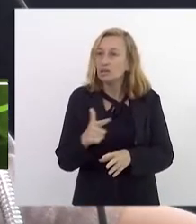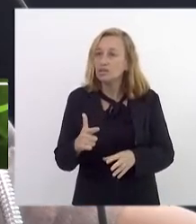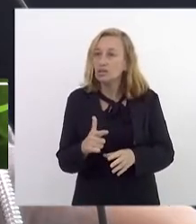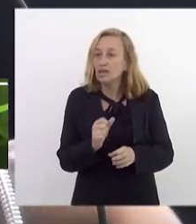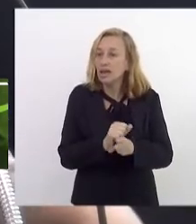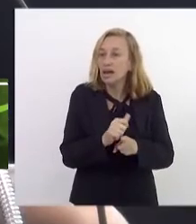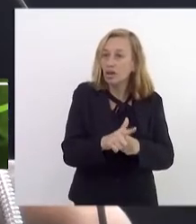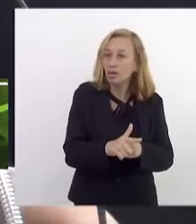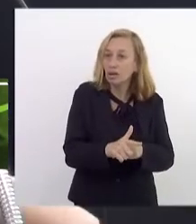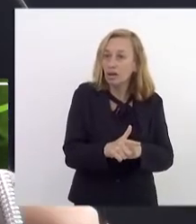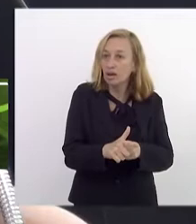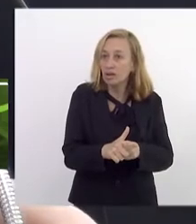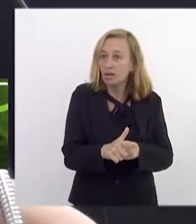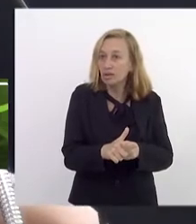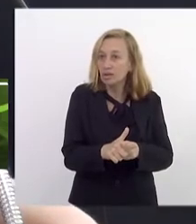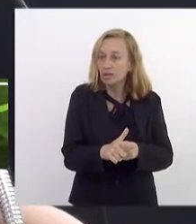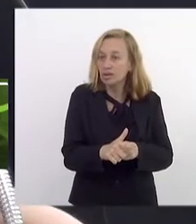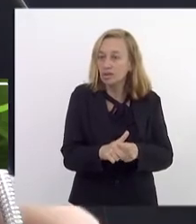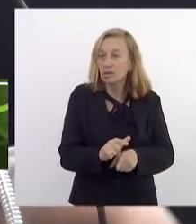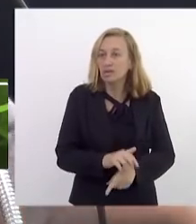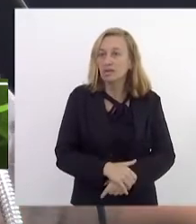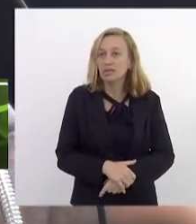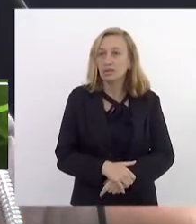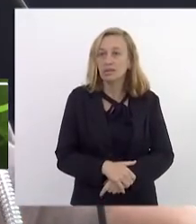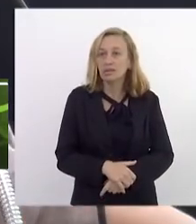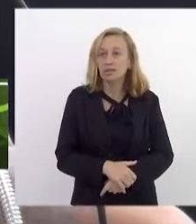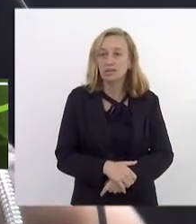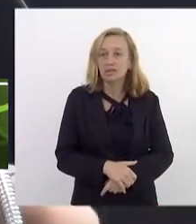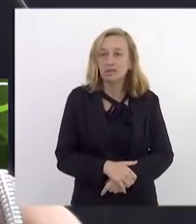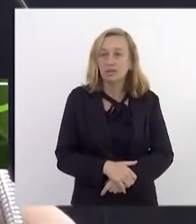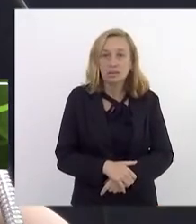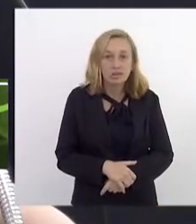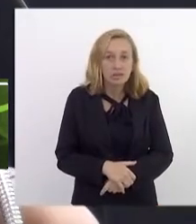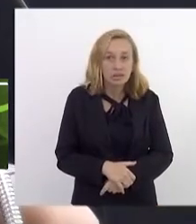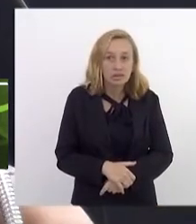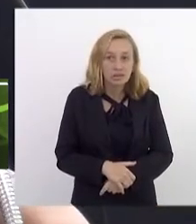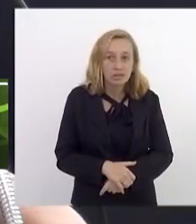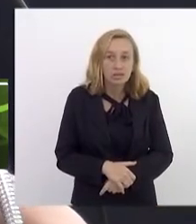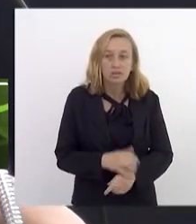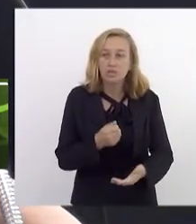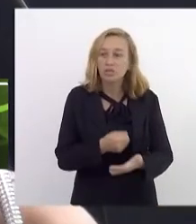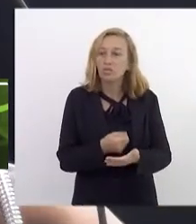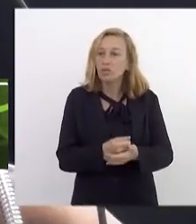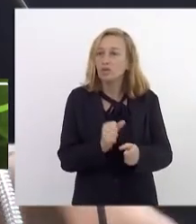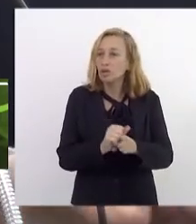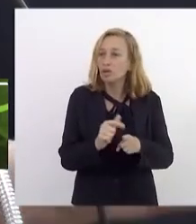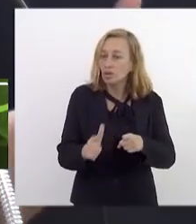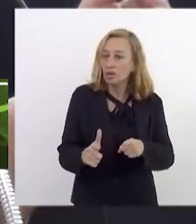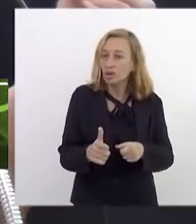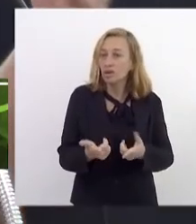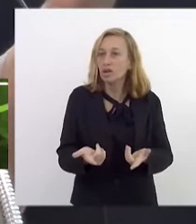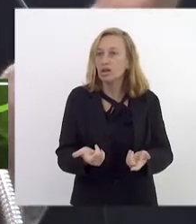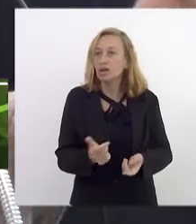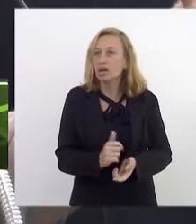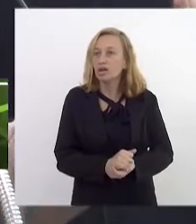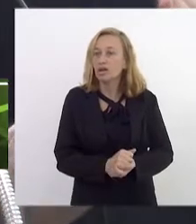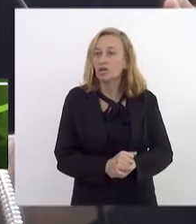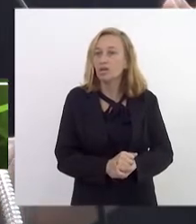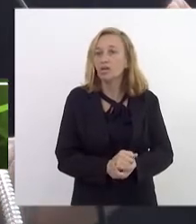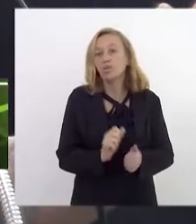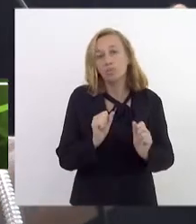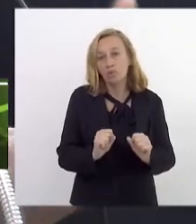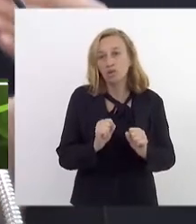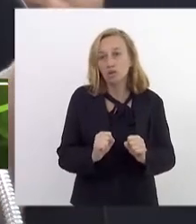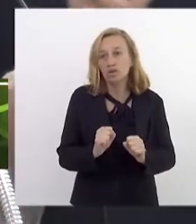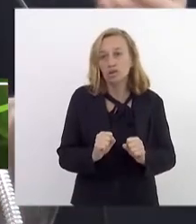aluguel, porque o projeto ele não prevê aluguel. Então, a pessoa não pode cobrar aluguel. Tem que ser um local onde seja possível uma